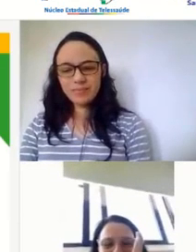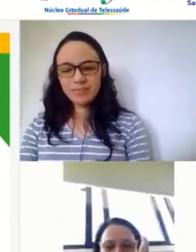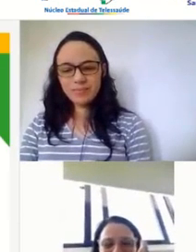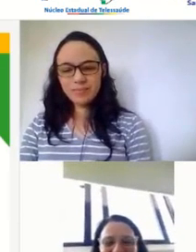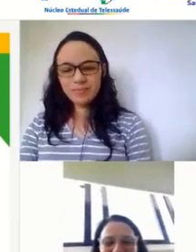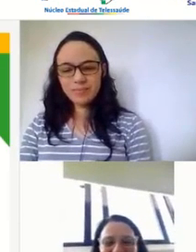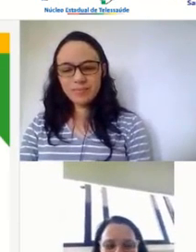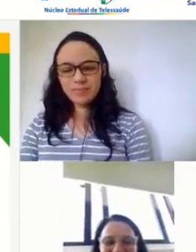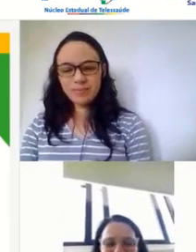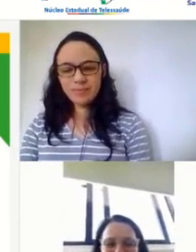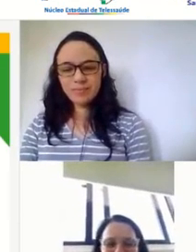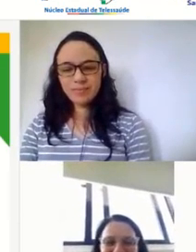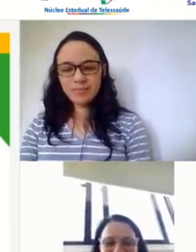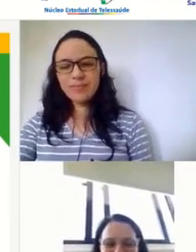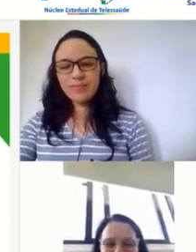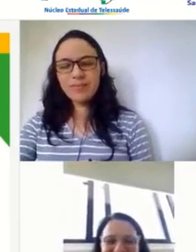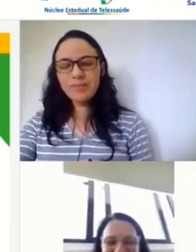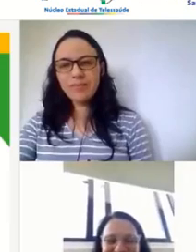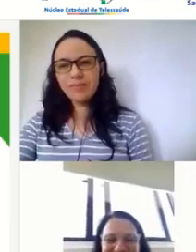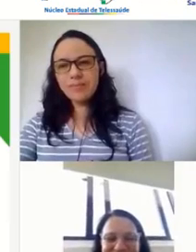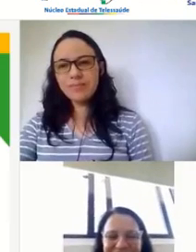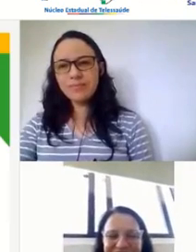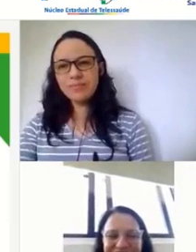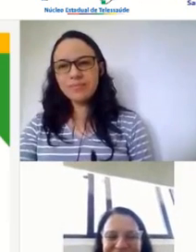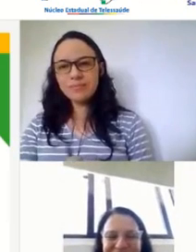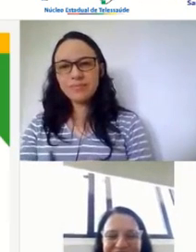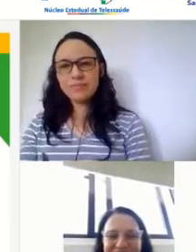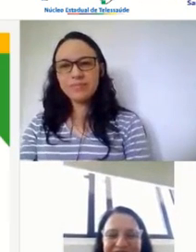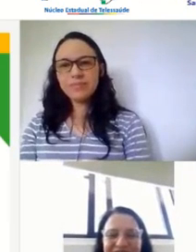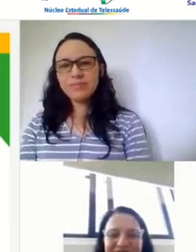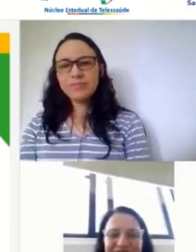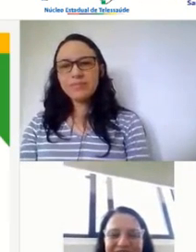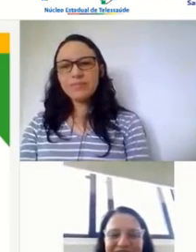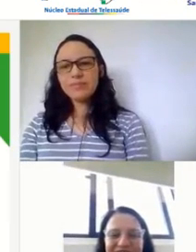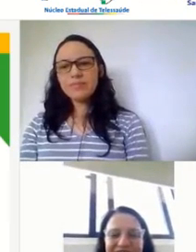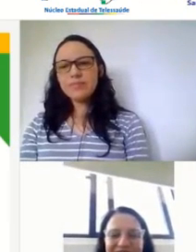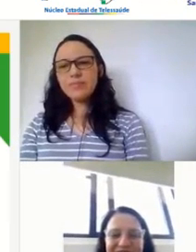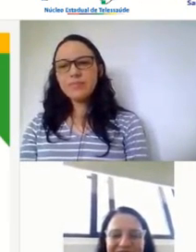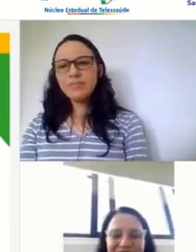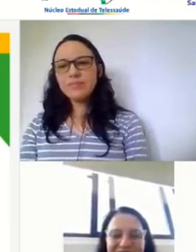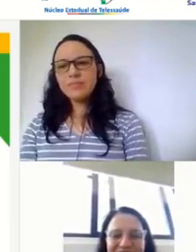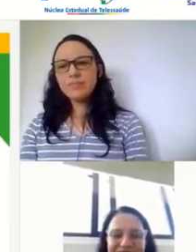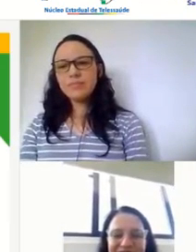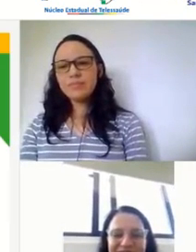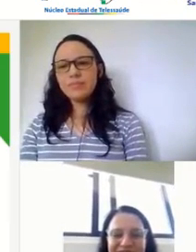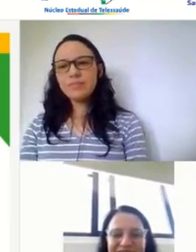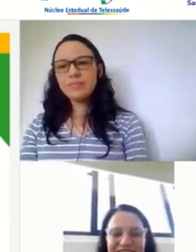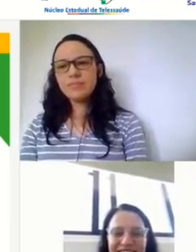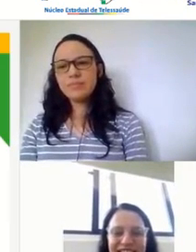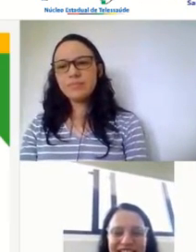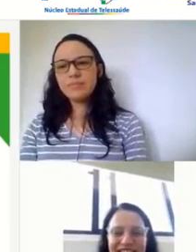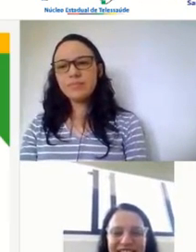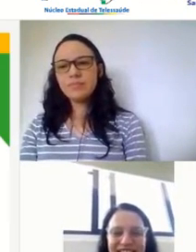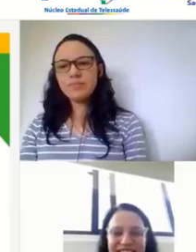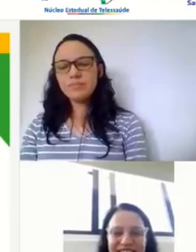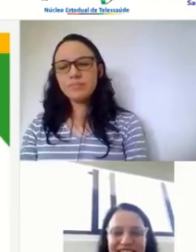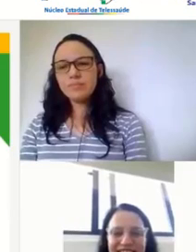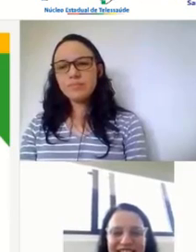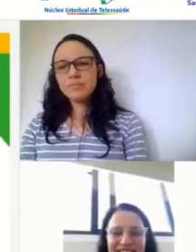foi com certeza foi muito importante o seu diálogo inicial pra poder